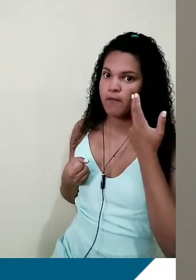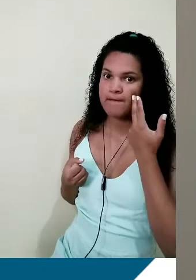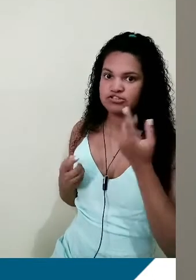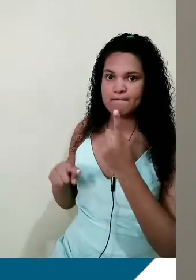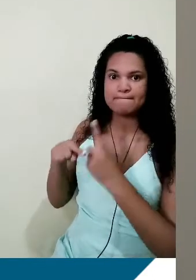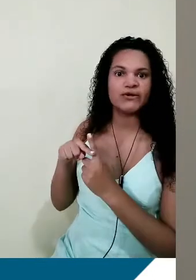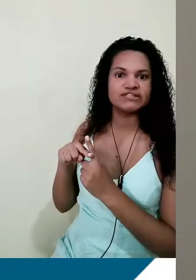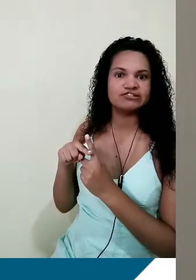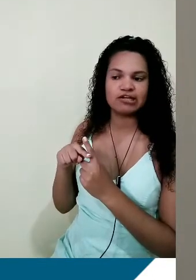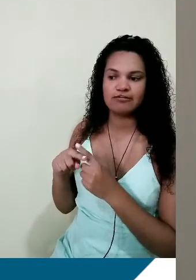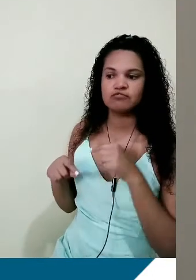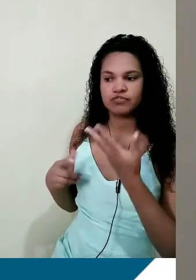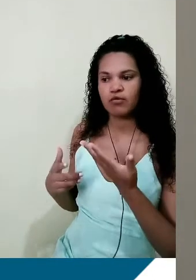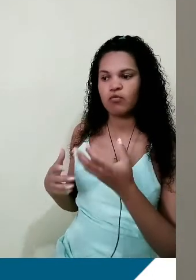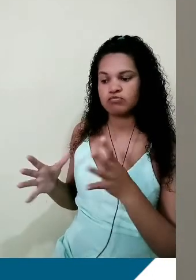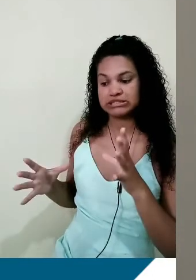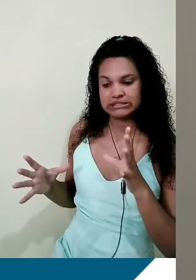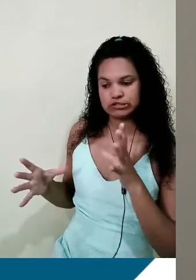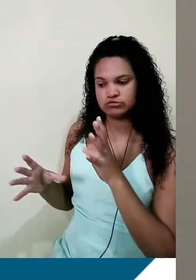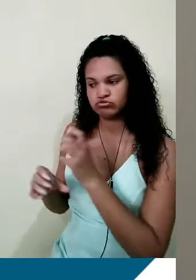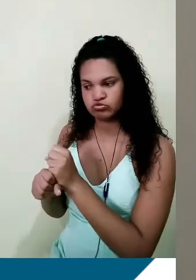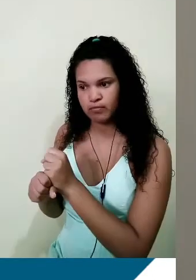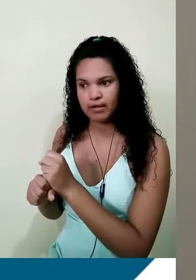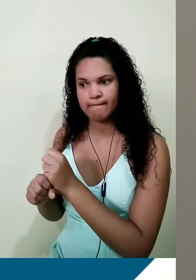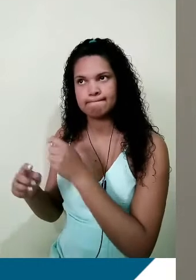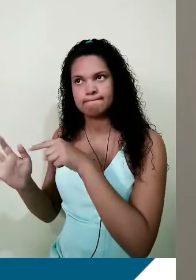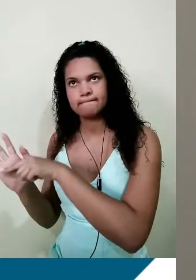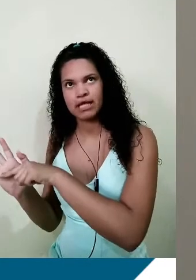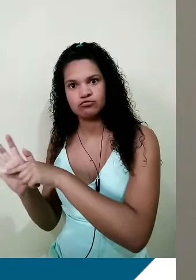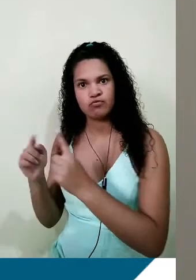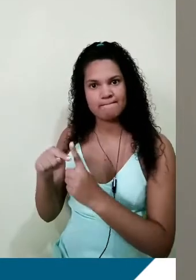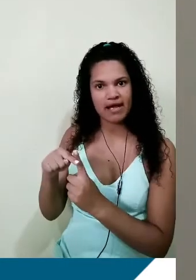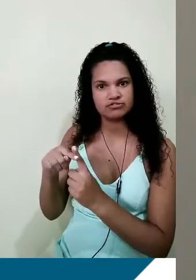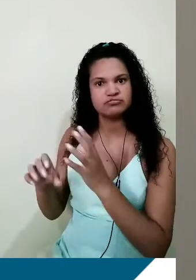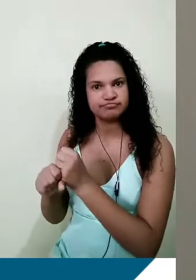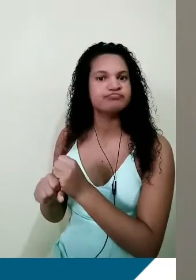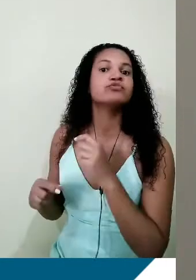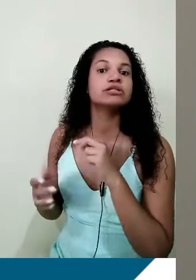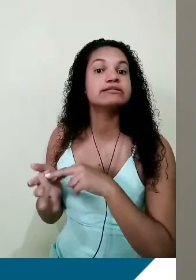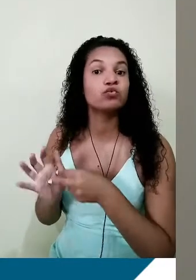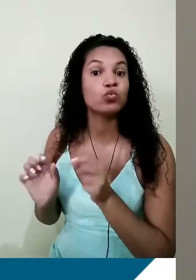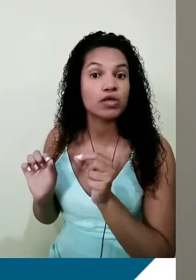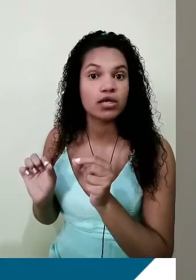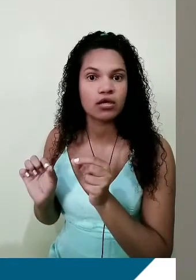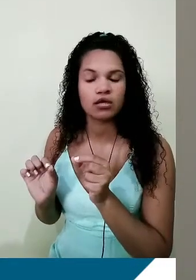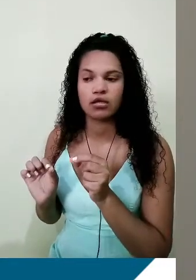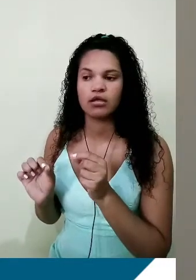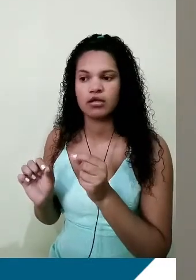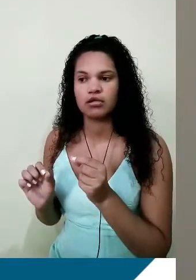e quando juntados um positivo com um negativo de valores equivalentes, eles se